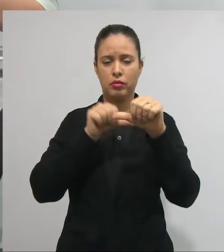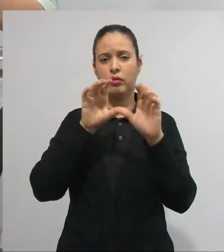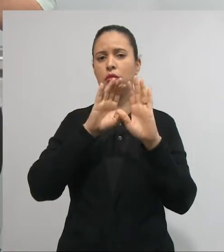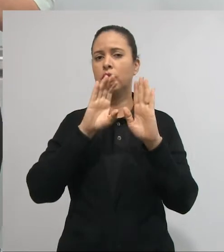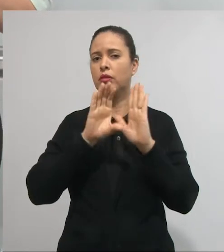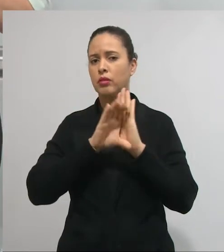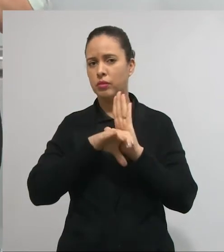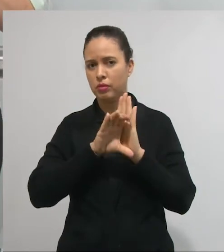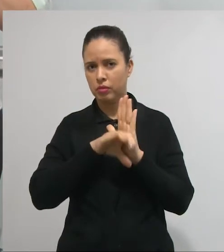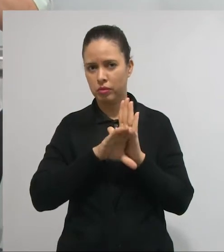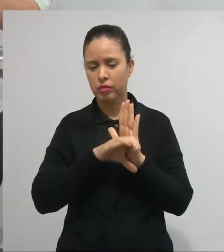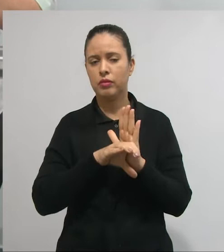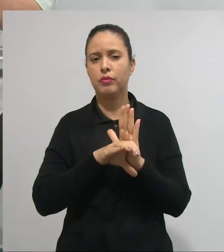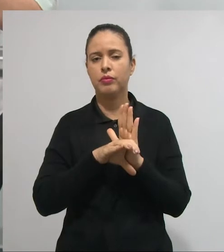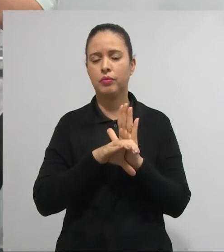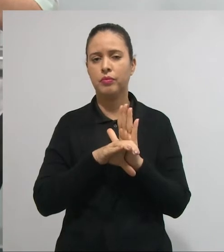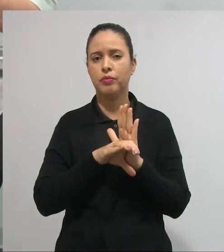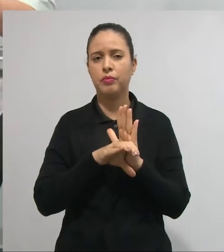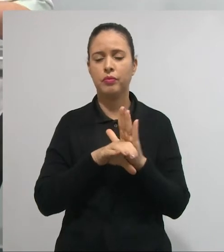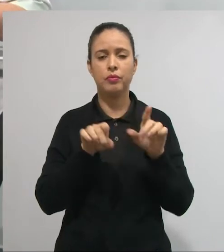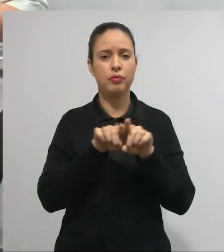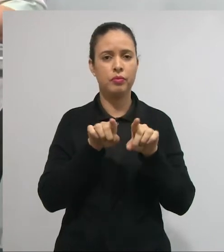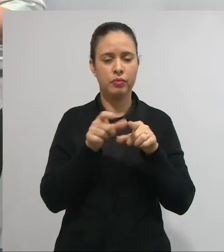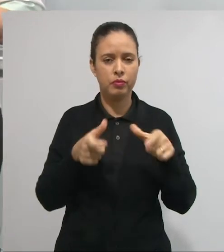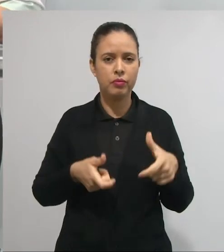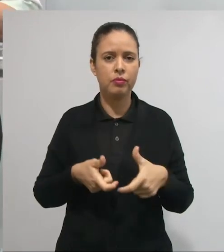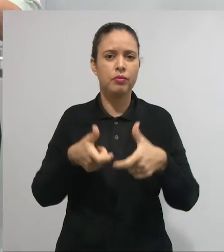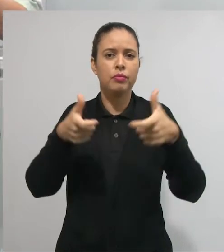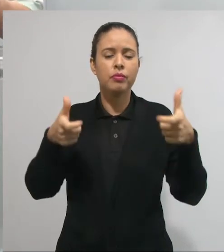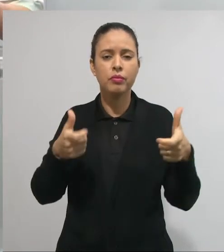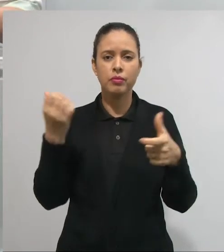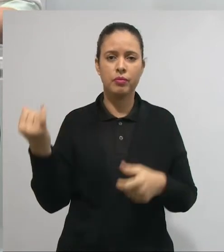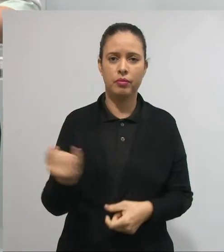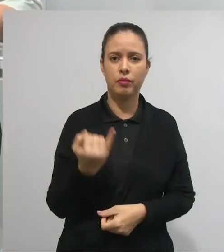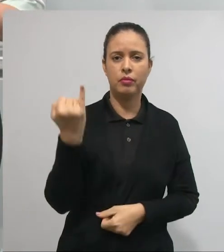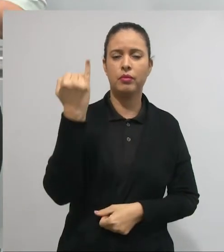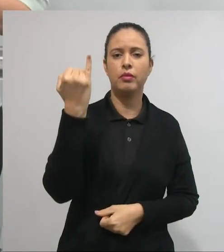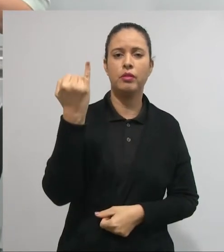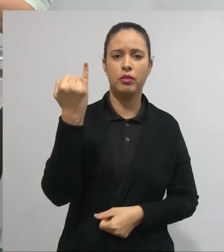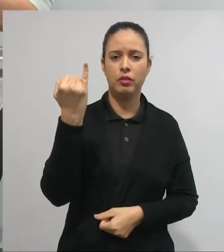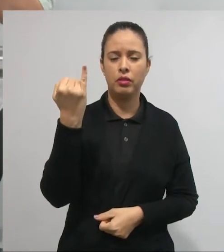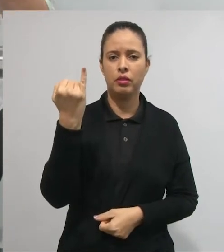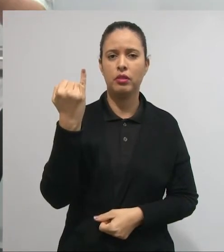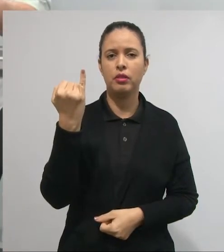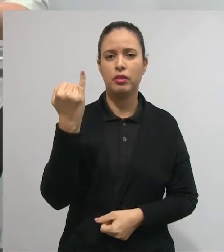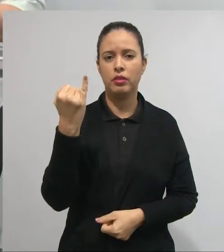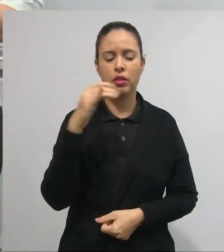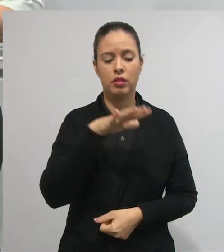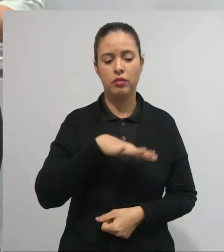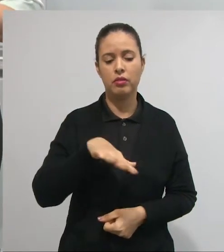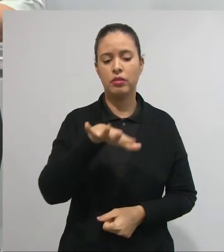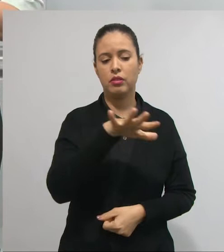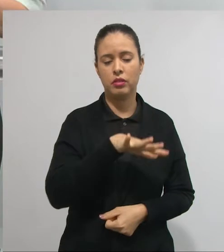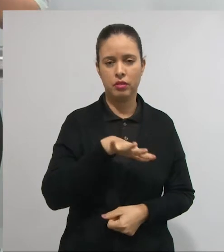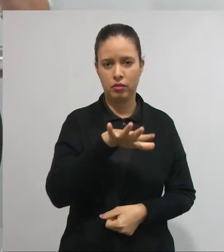e mais um aumento assim da importância desse